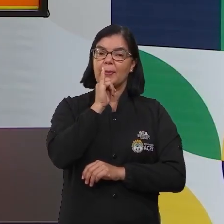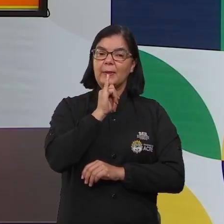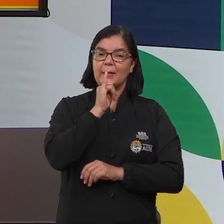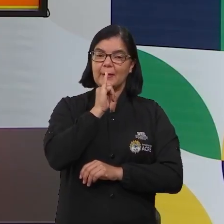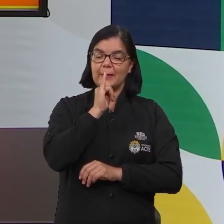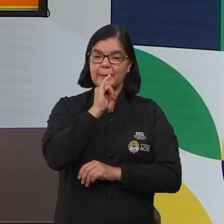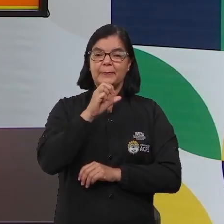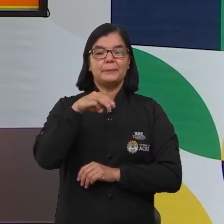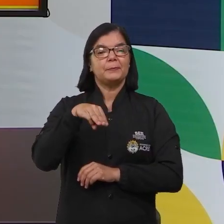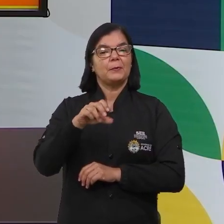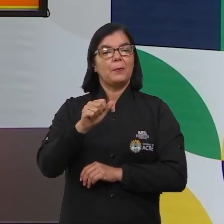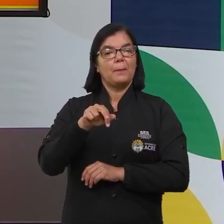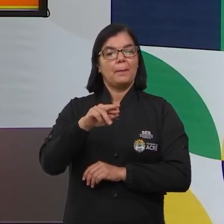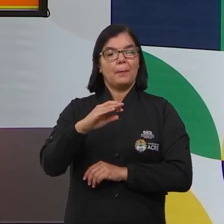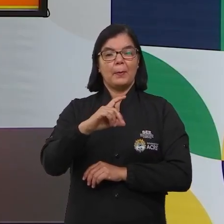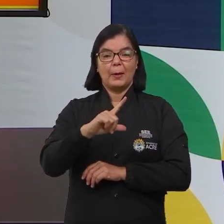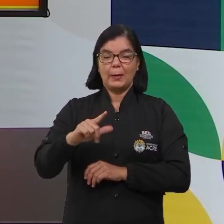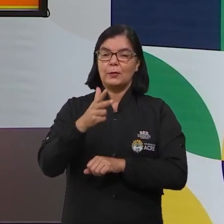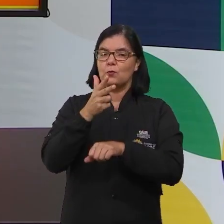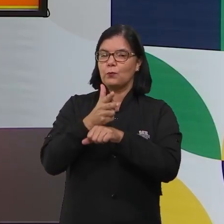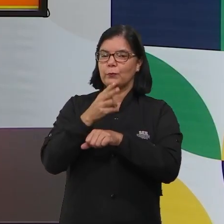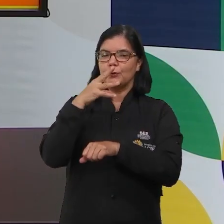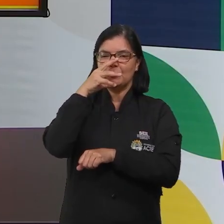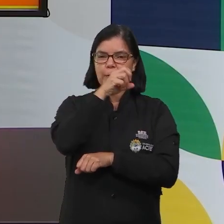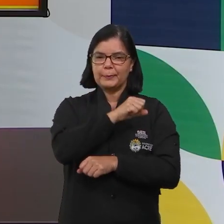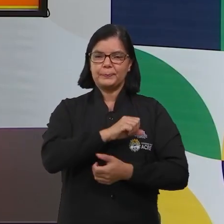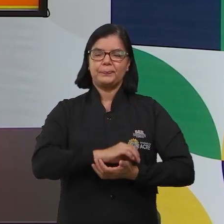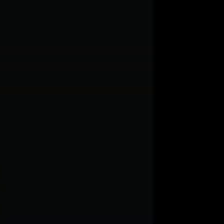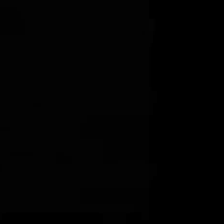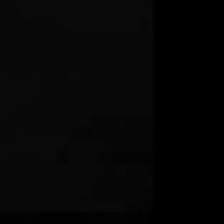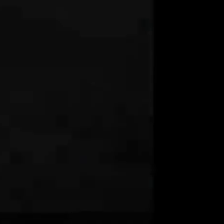do Marcel Marceau em um vídeo rapidinho.